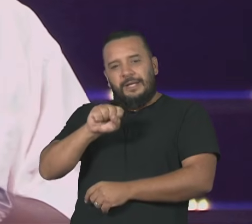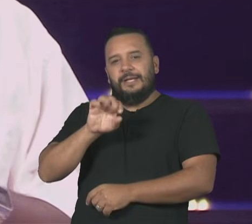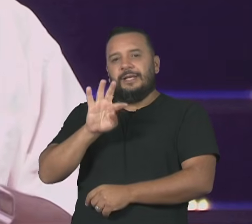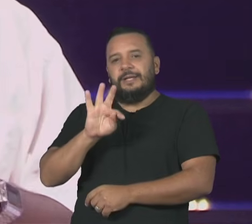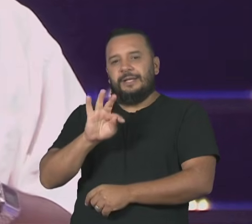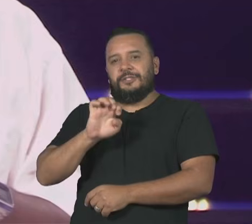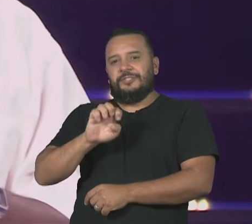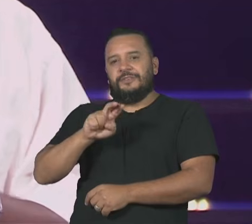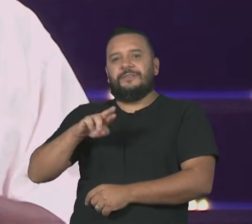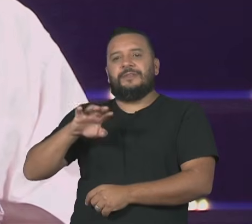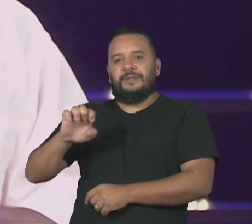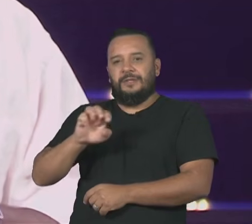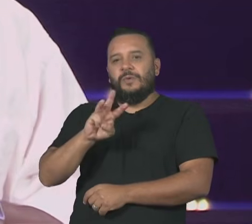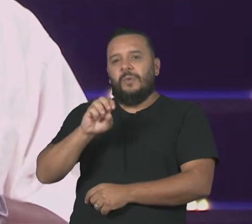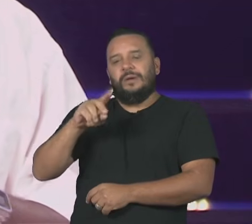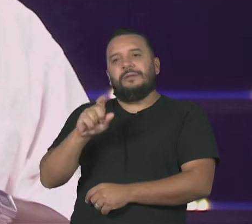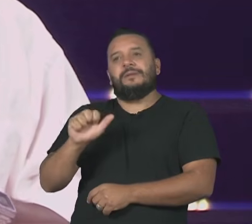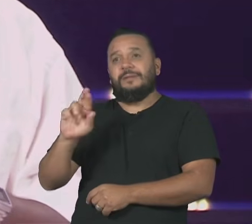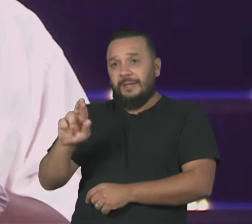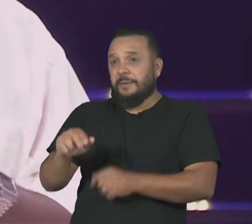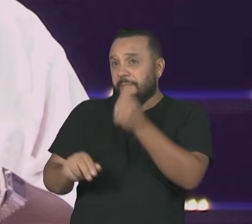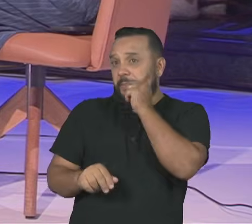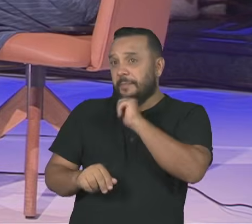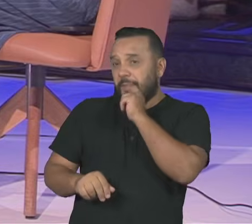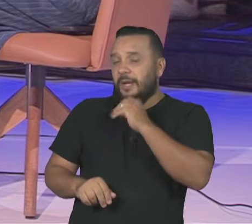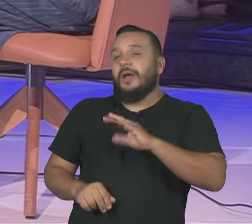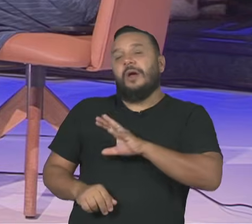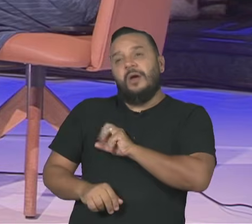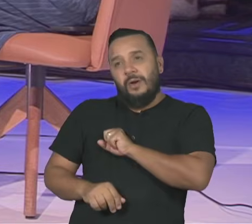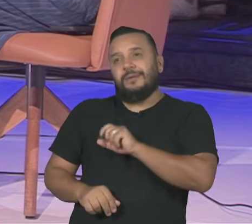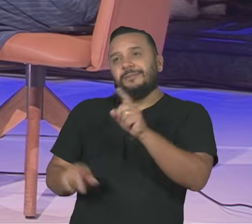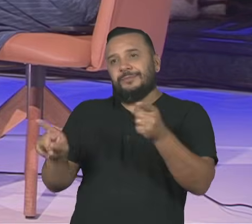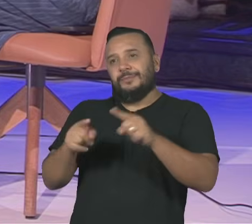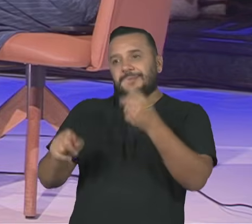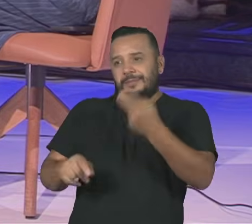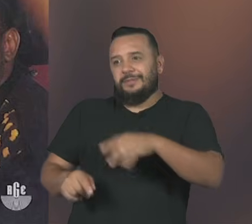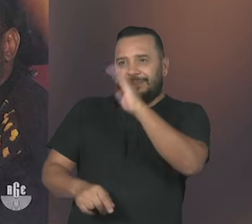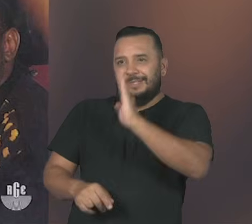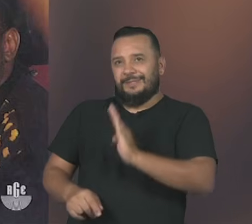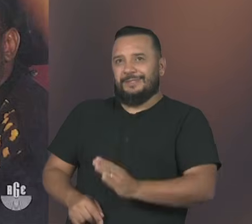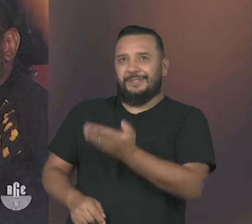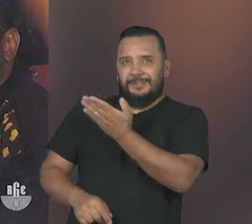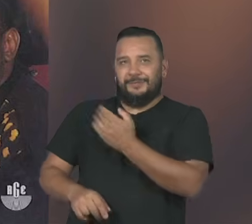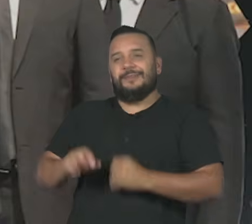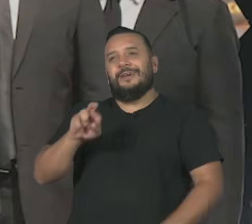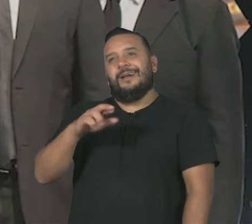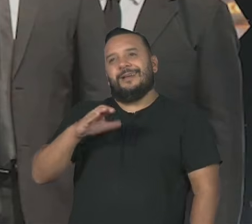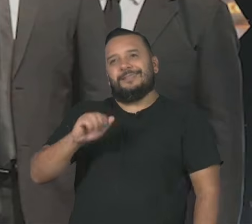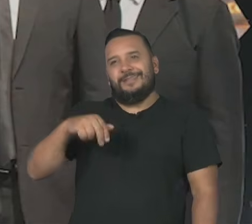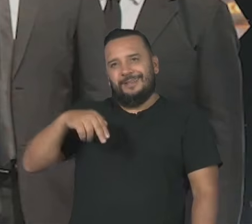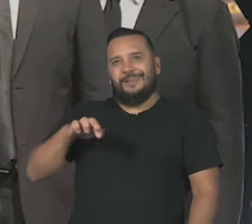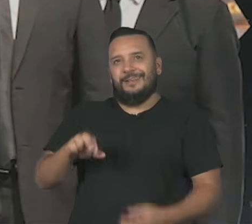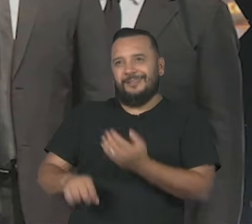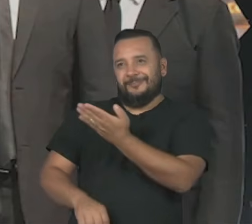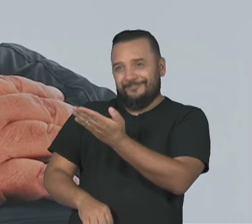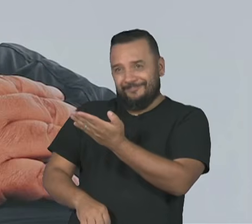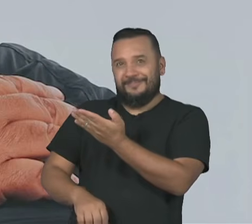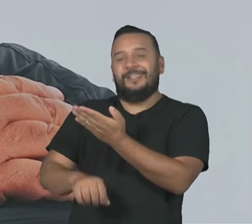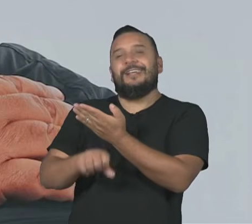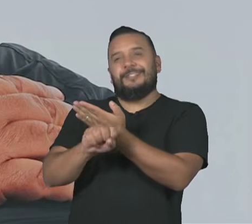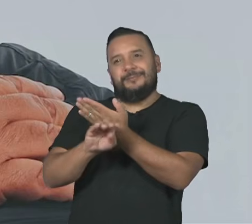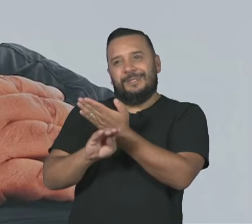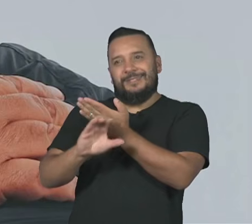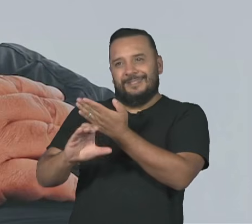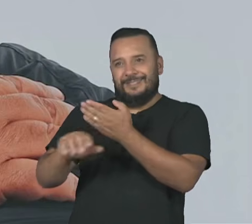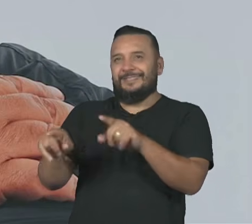era música brasileira, que aí era isso que tocava no meu quintal, Raça Negra, Só Pra Contrariar, e